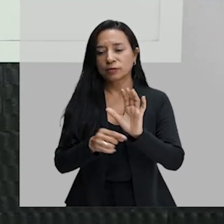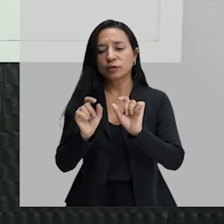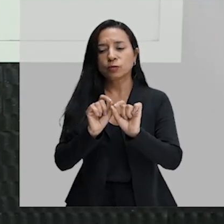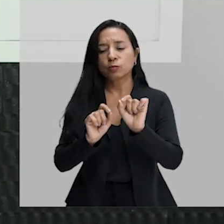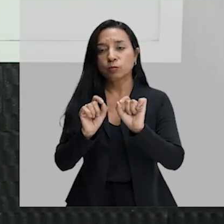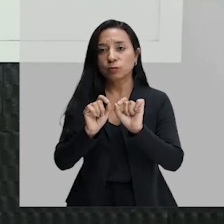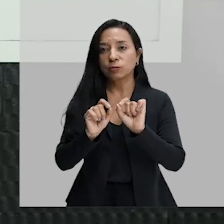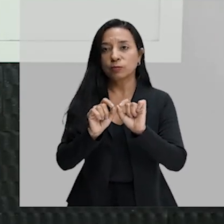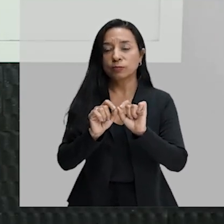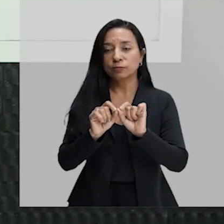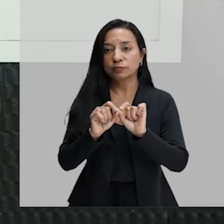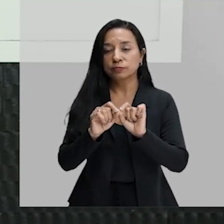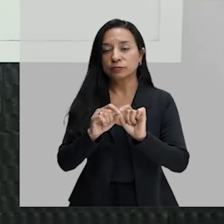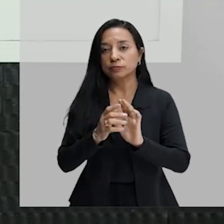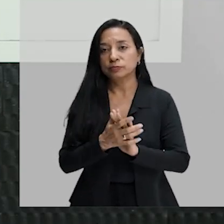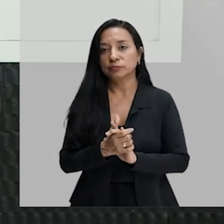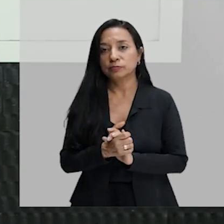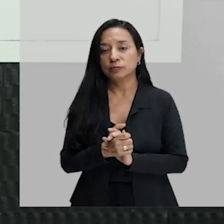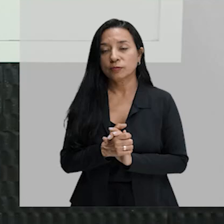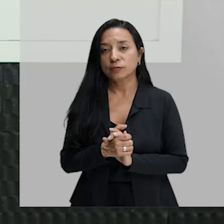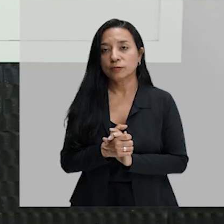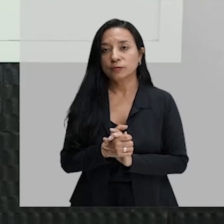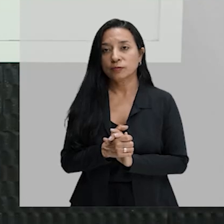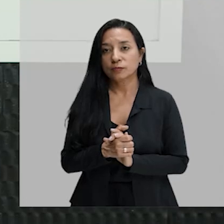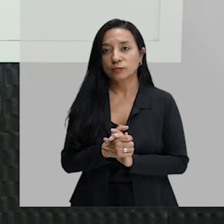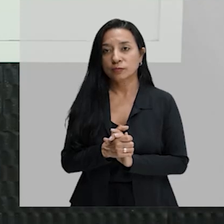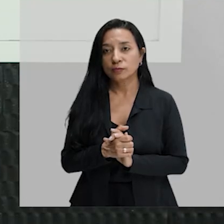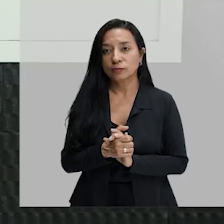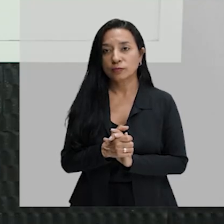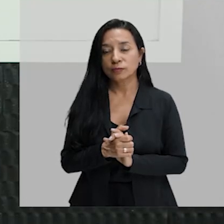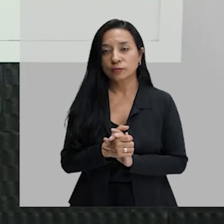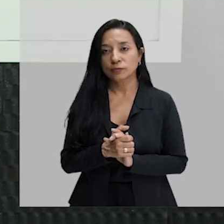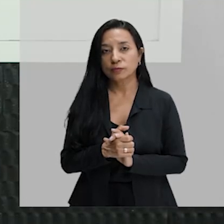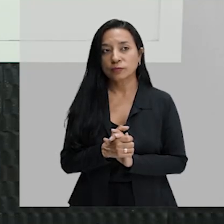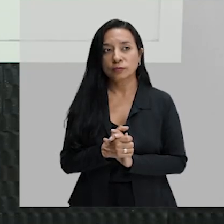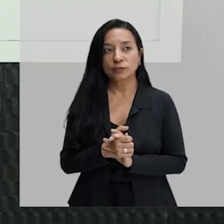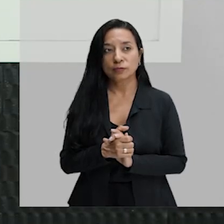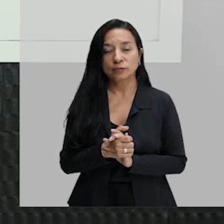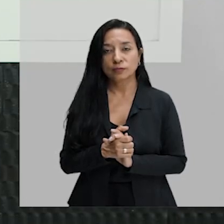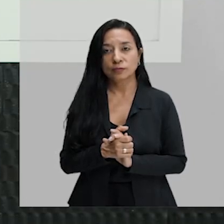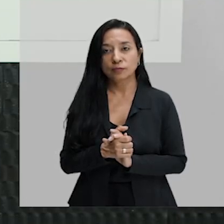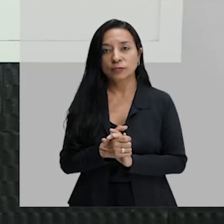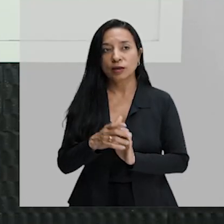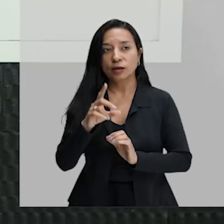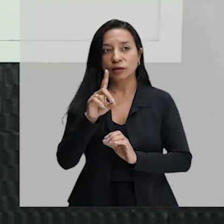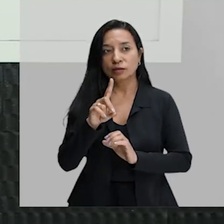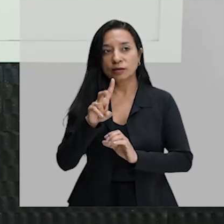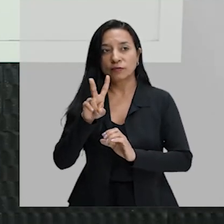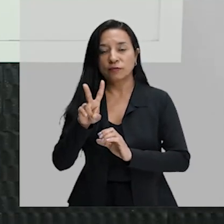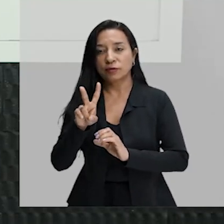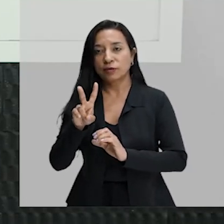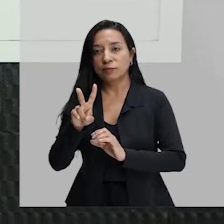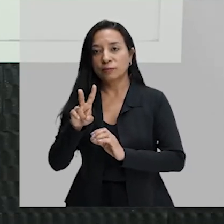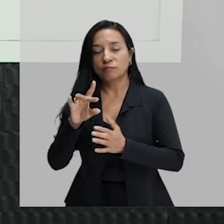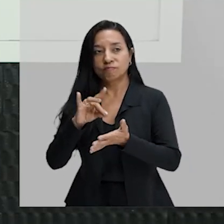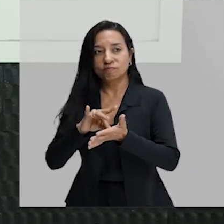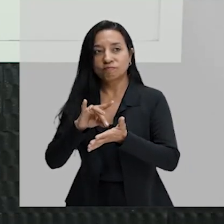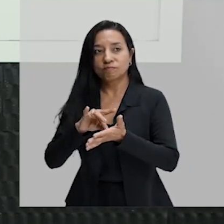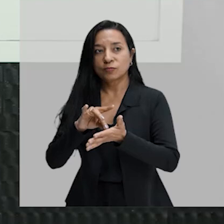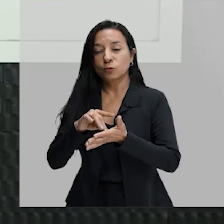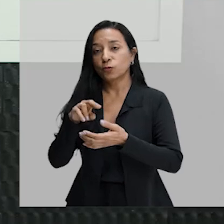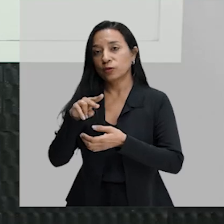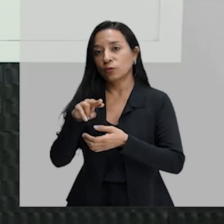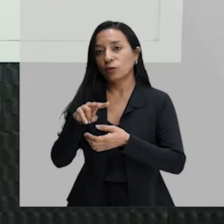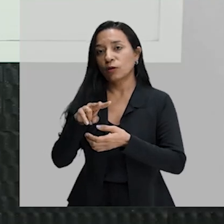Dilatação real é o volume inicial o coeficiente de dilatação volumétrico,